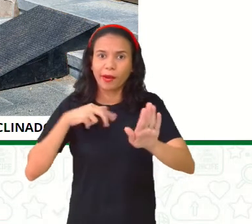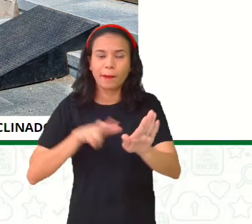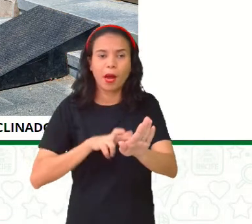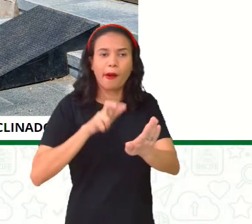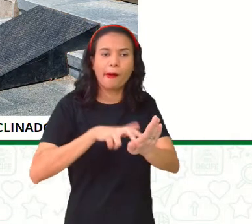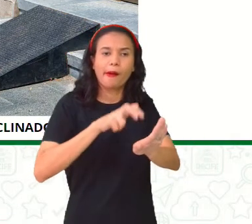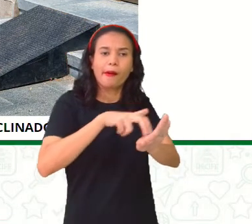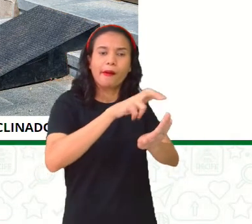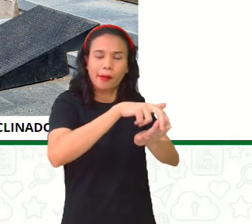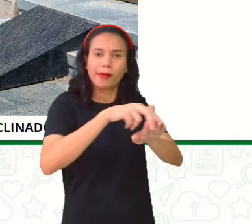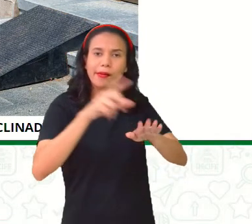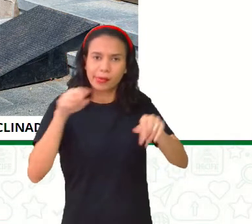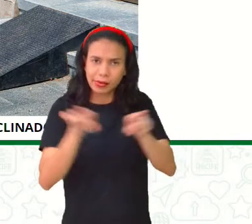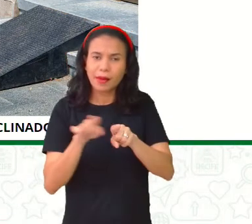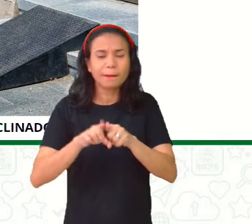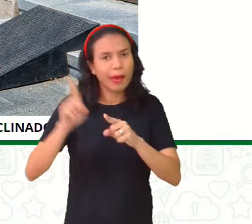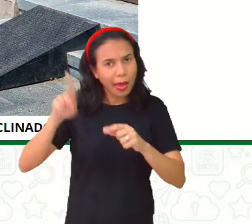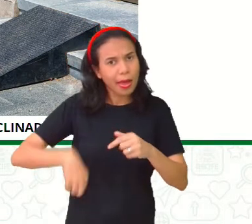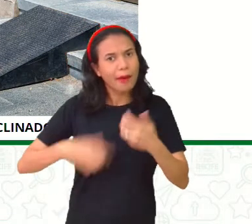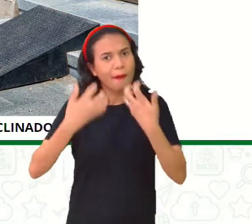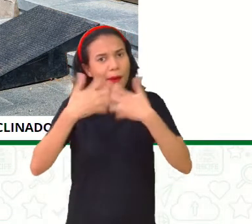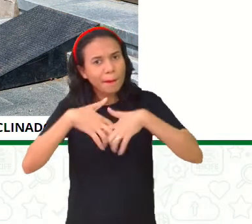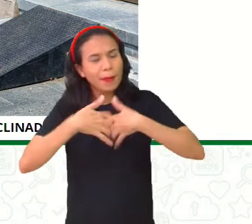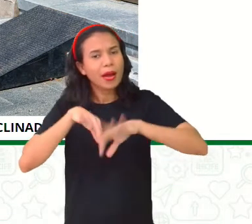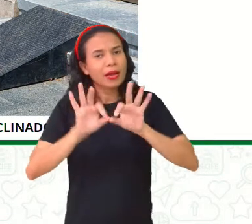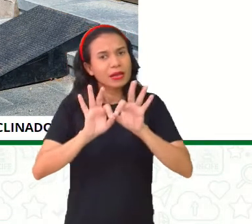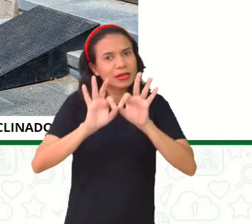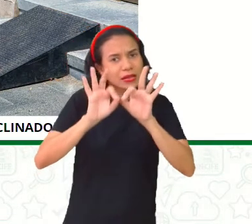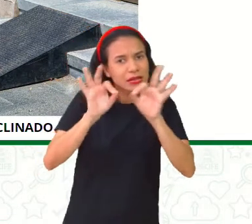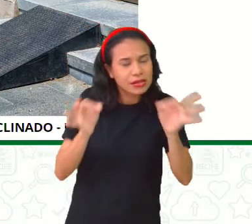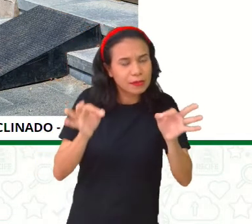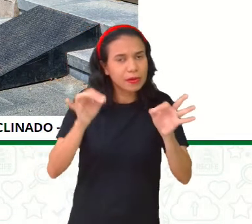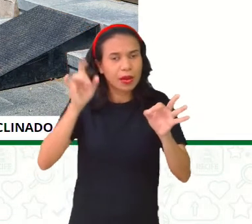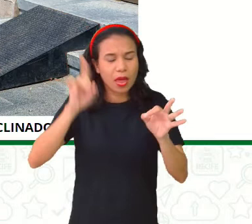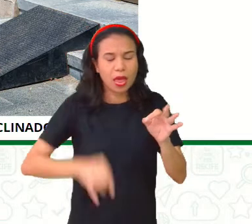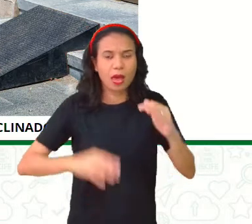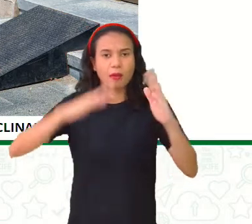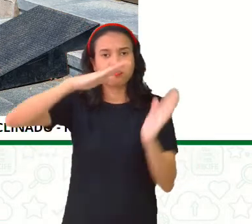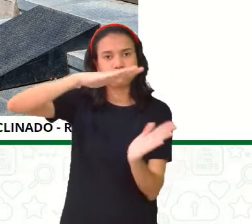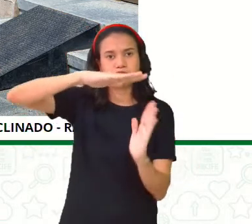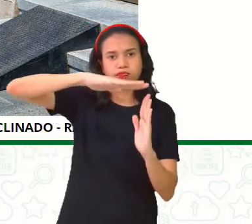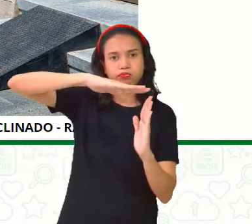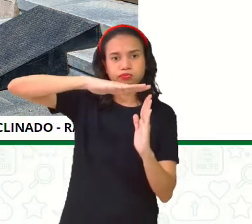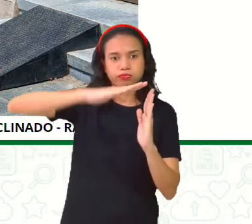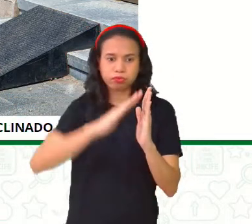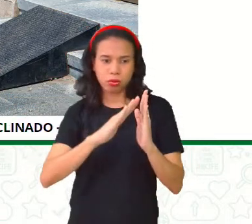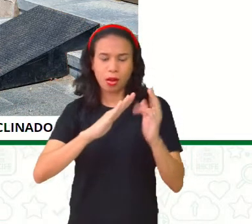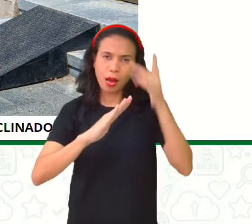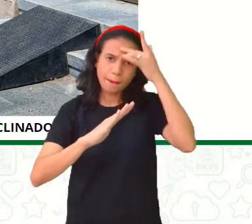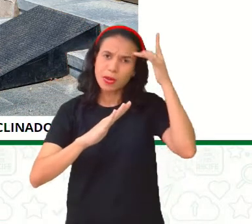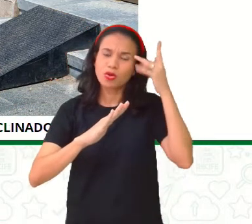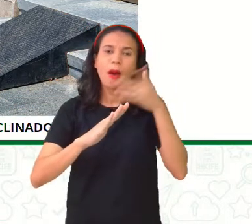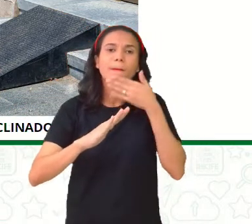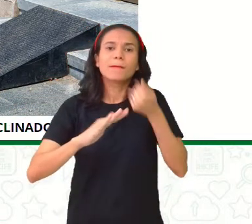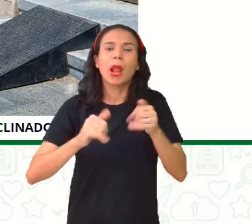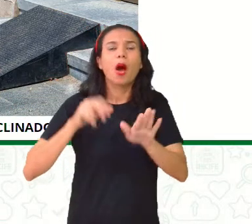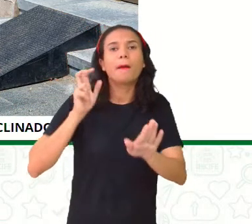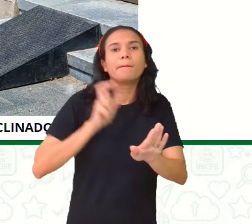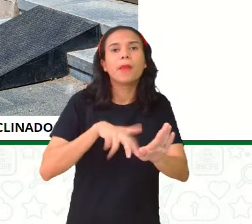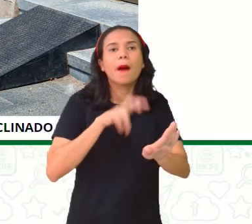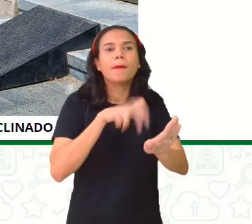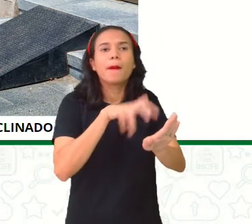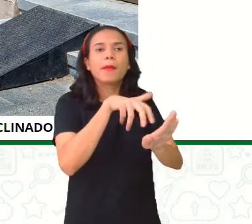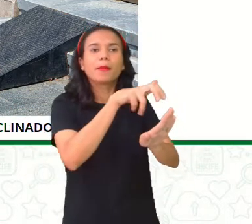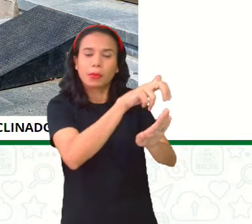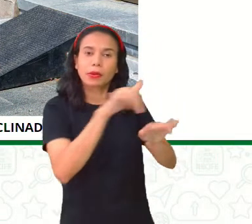A rampa também é uma máquina simples, né? Um plano inclinado que ajuda a gente a subir, né? Principalmente